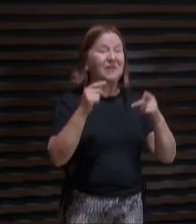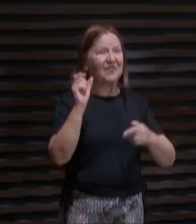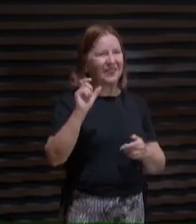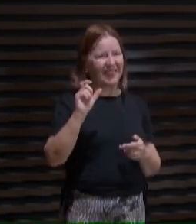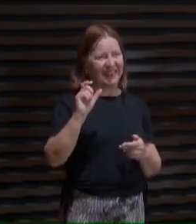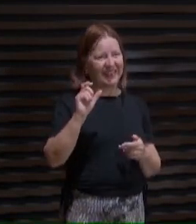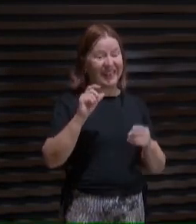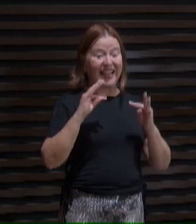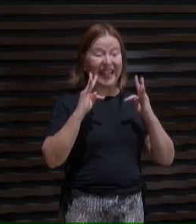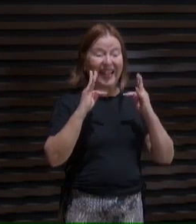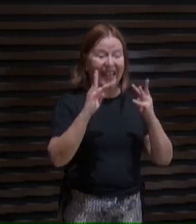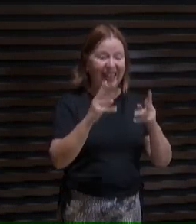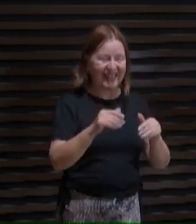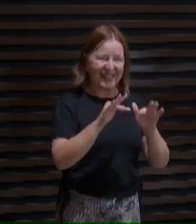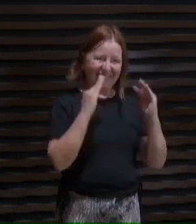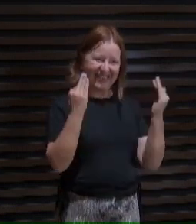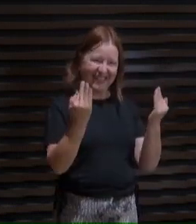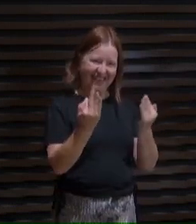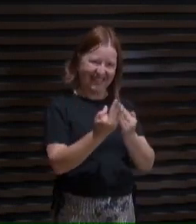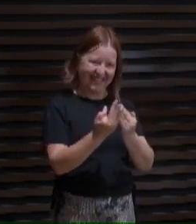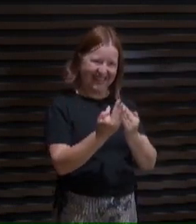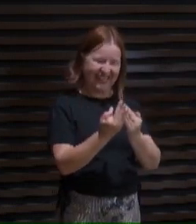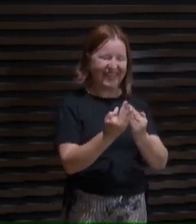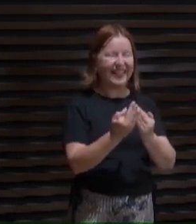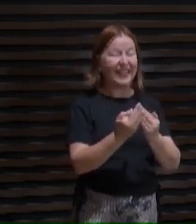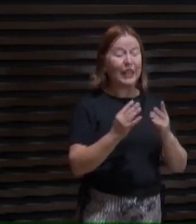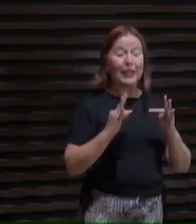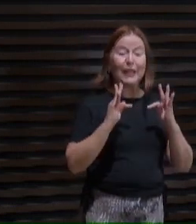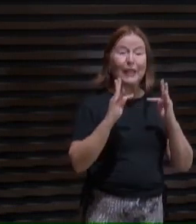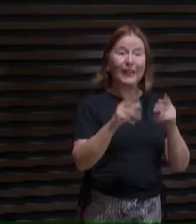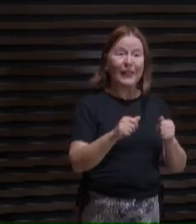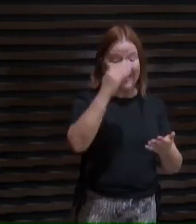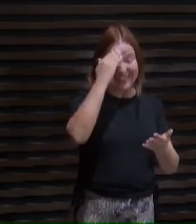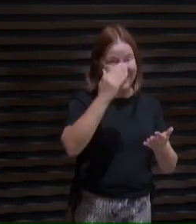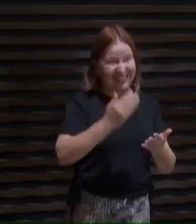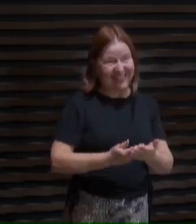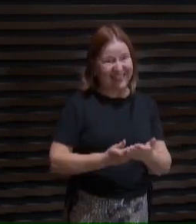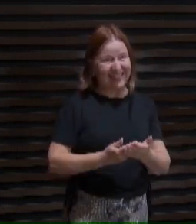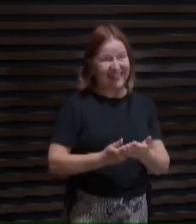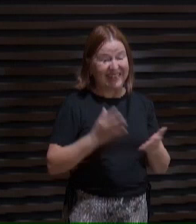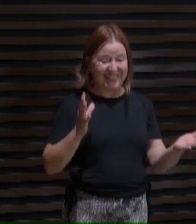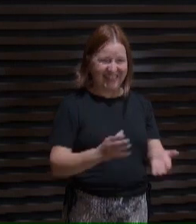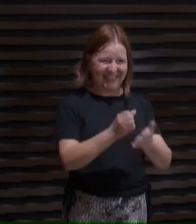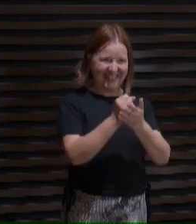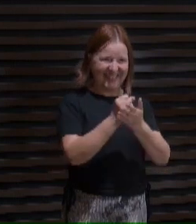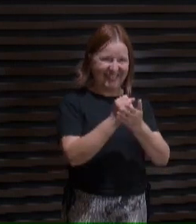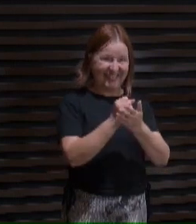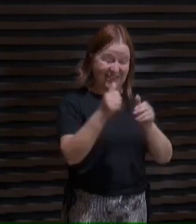a toda a família, e todos eles creram, foram salvos